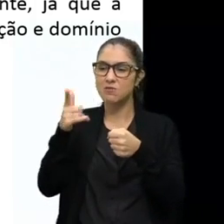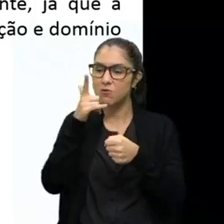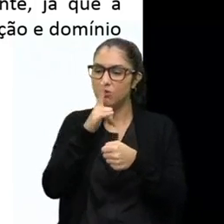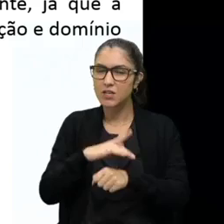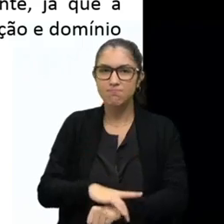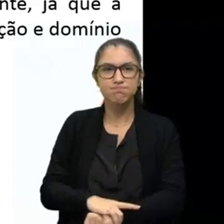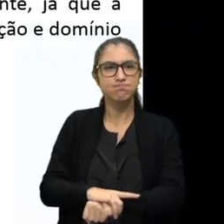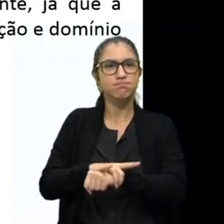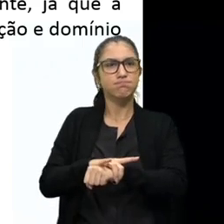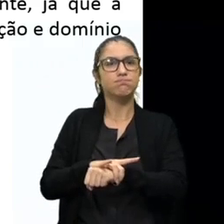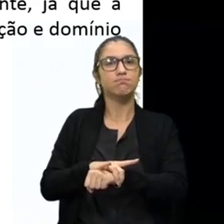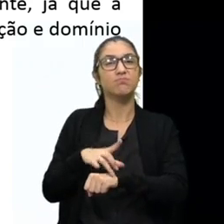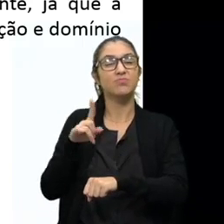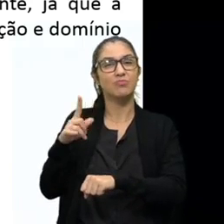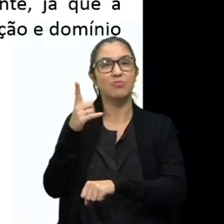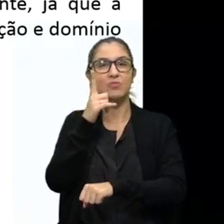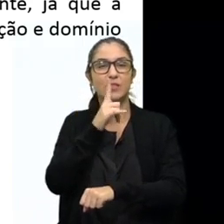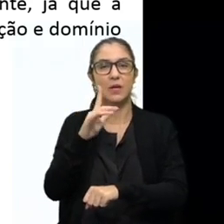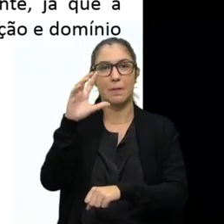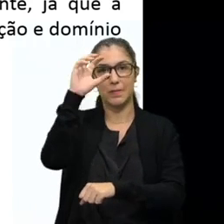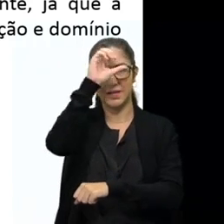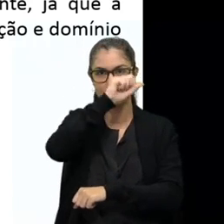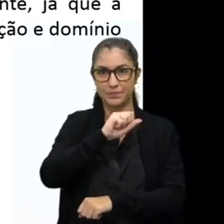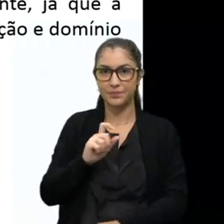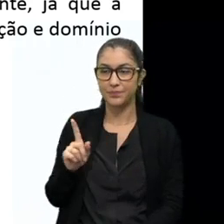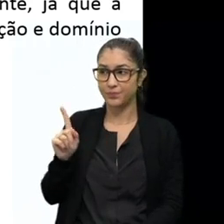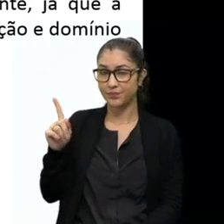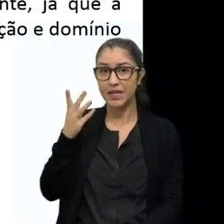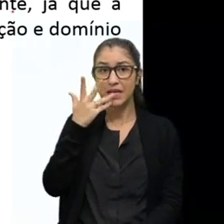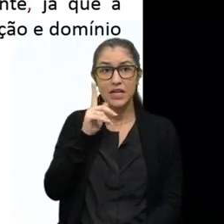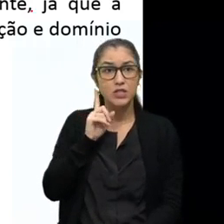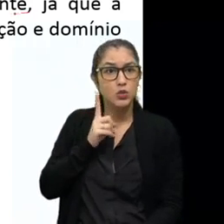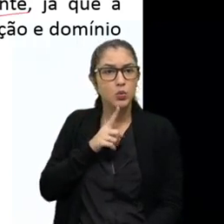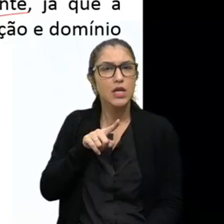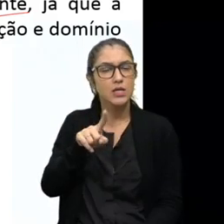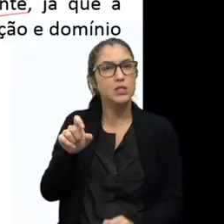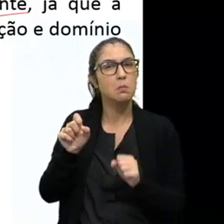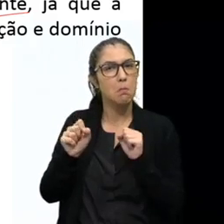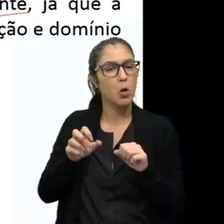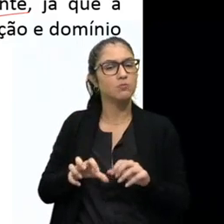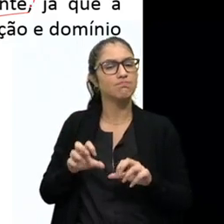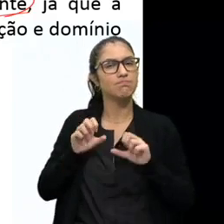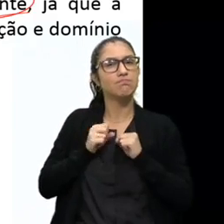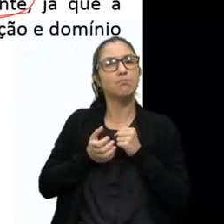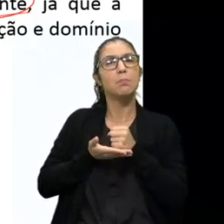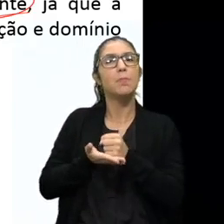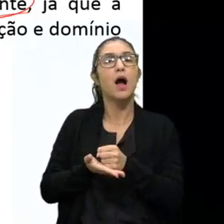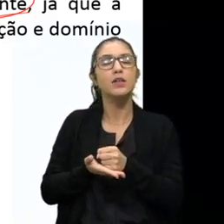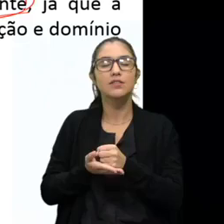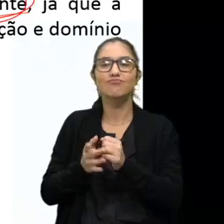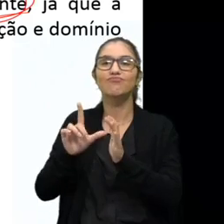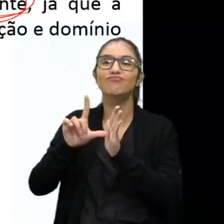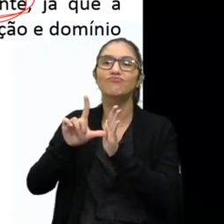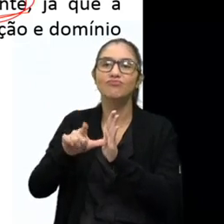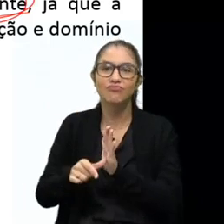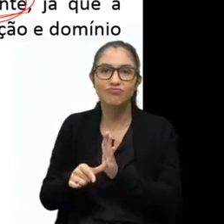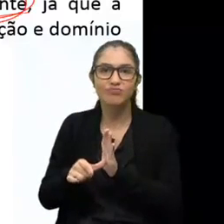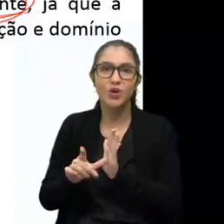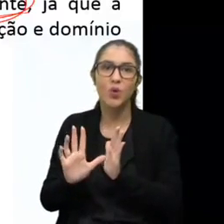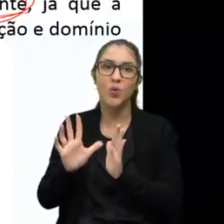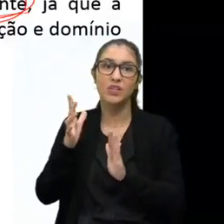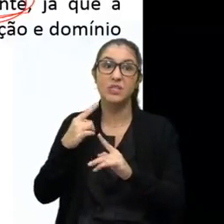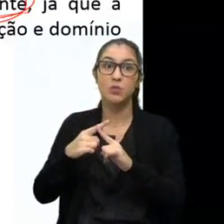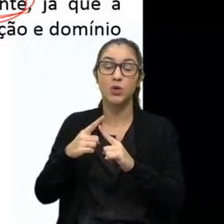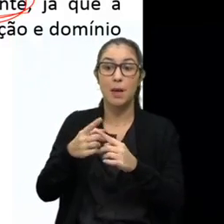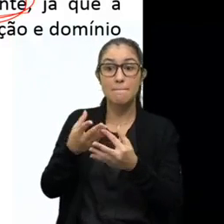alicerce para a construção desse conhecimento. Crianças surdas podem adquirir essa base mais tardiamente, já